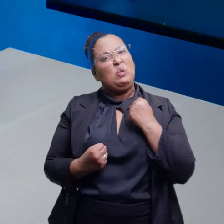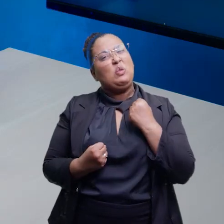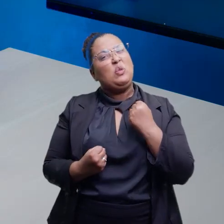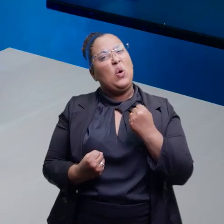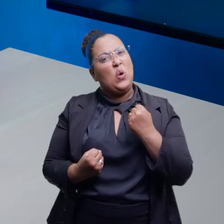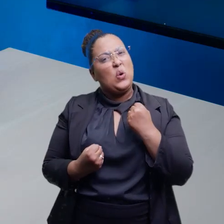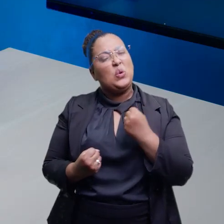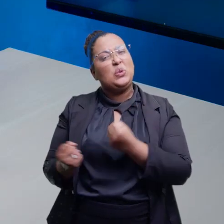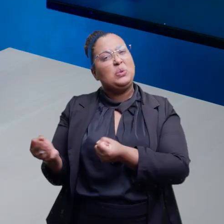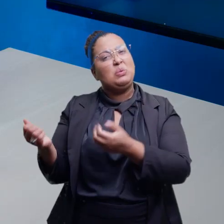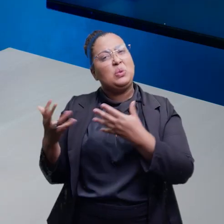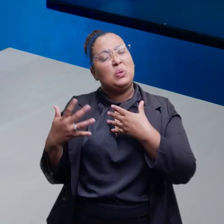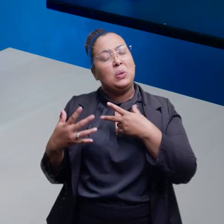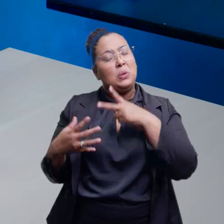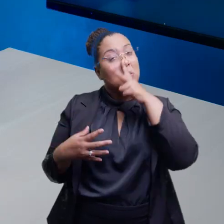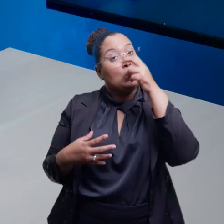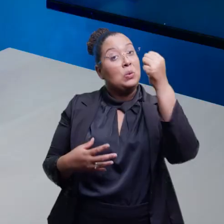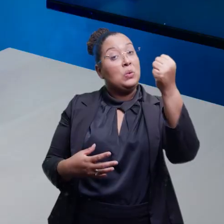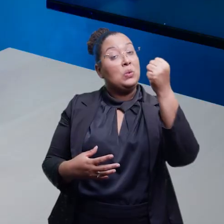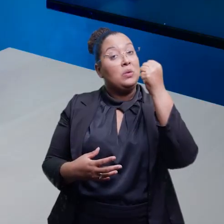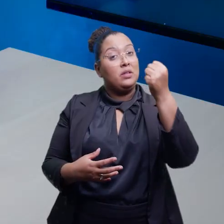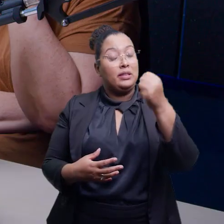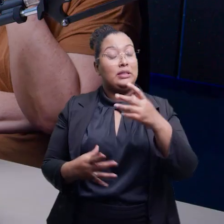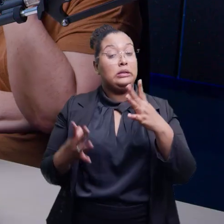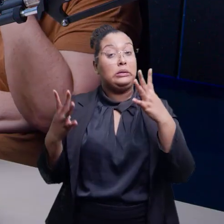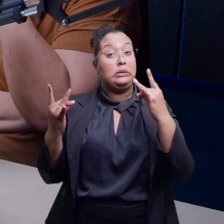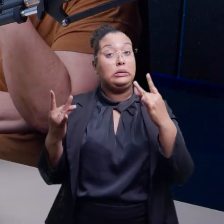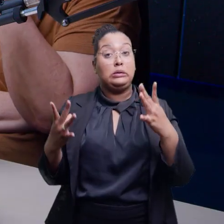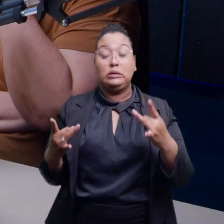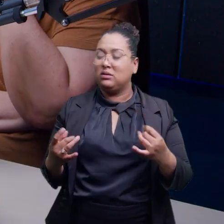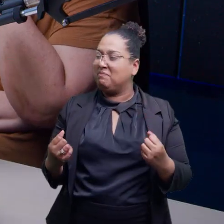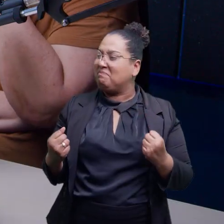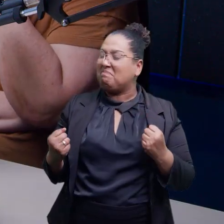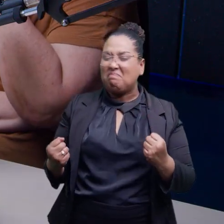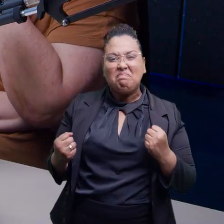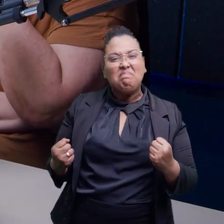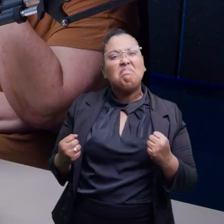profundo, né, todo esse... Quantas camadas, né,